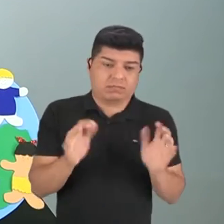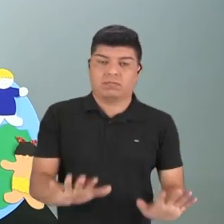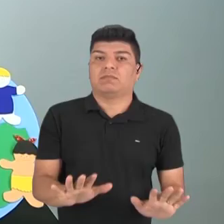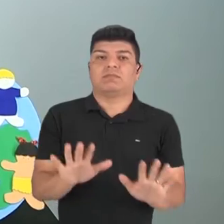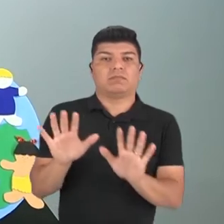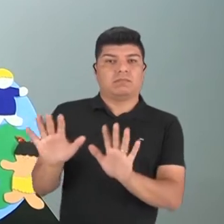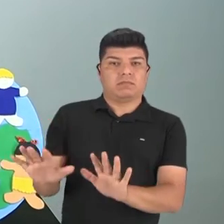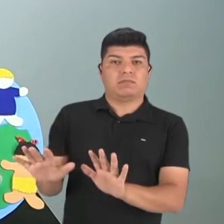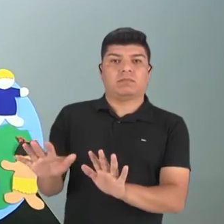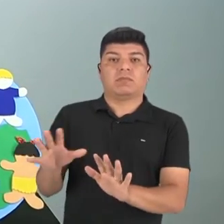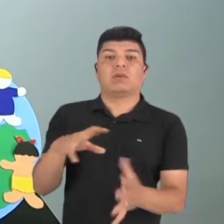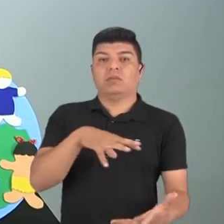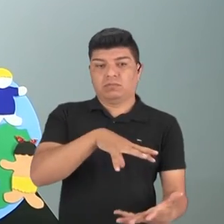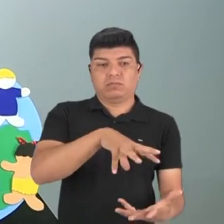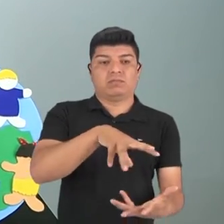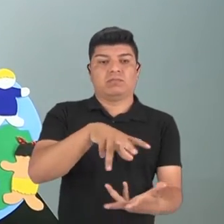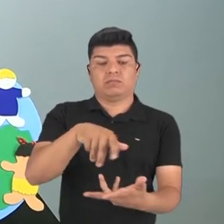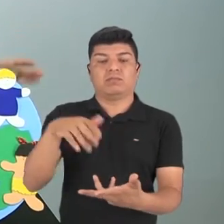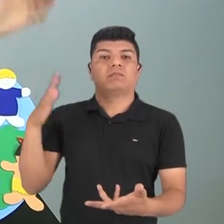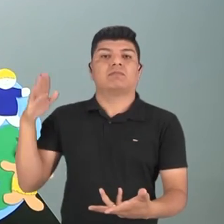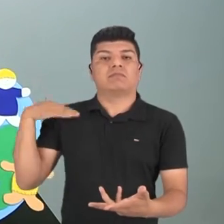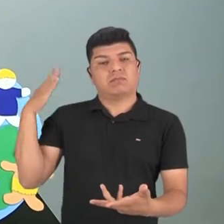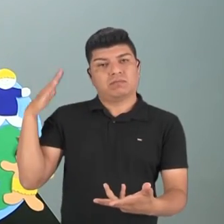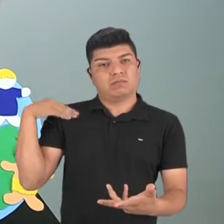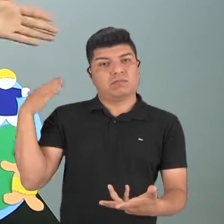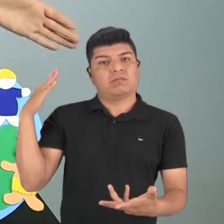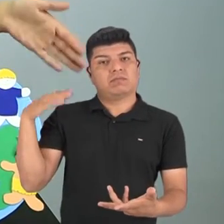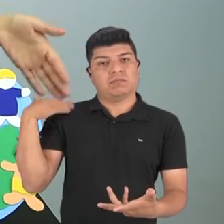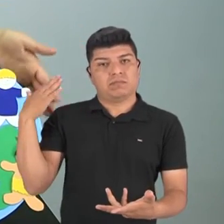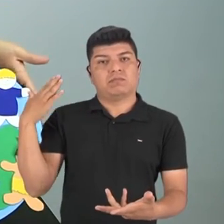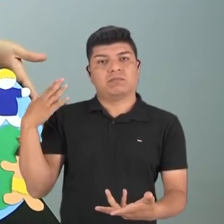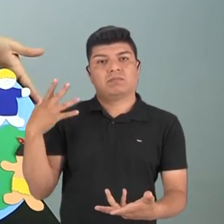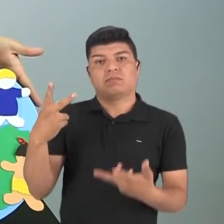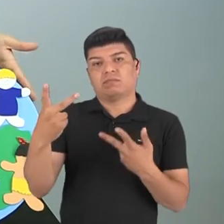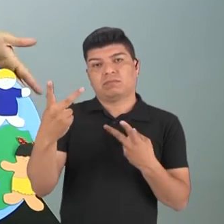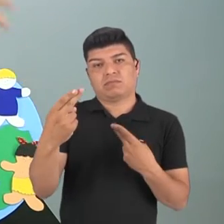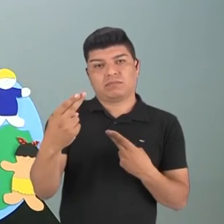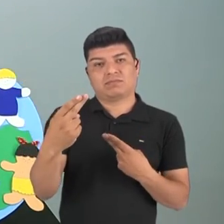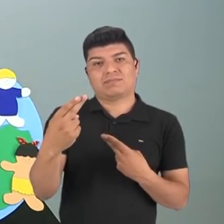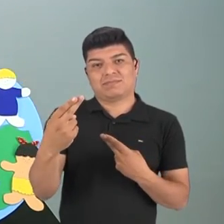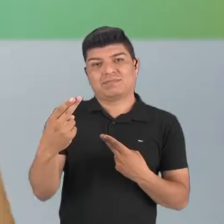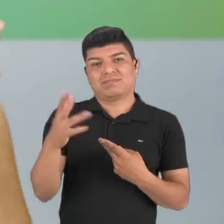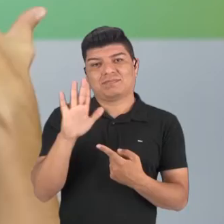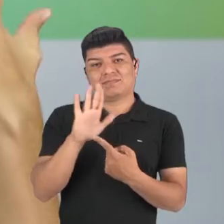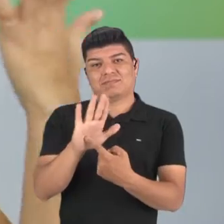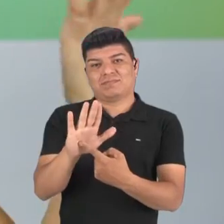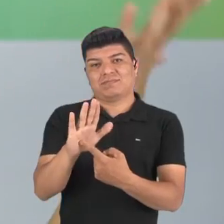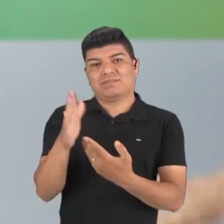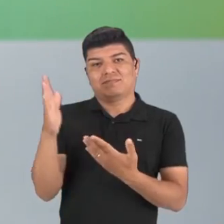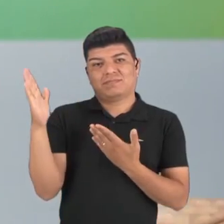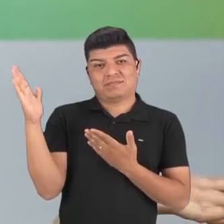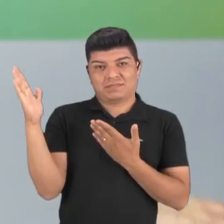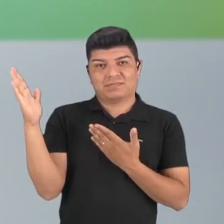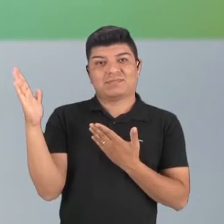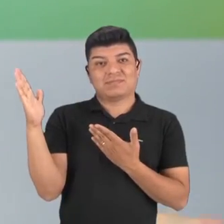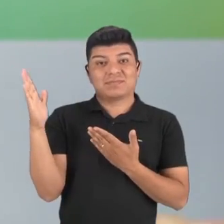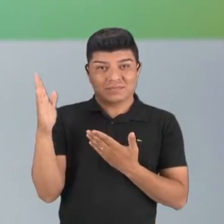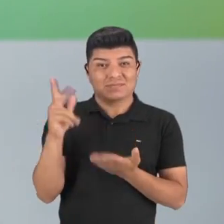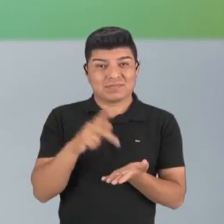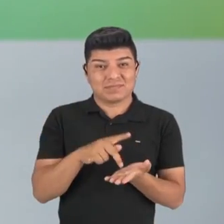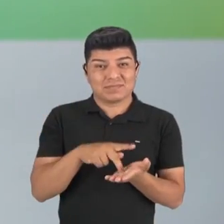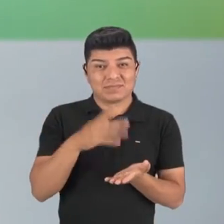isso. Nós queremos um mundo cheio de alegria, como é o nosso que está aqui, cheio de harmonia, não é